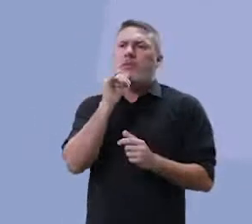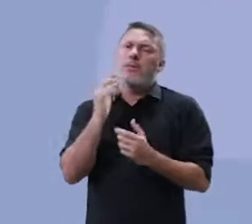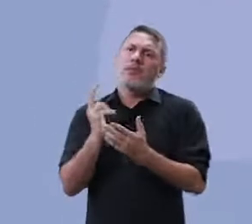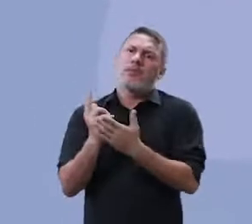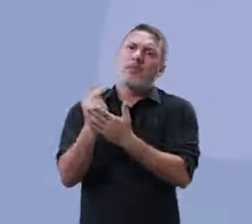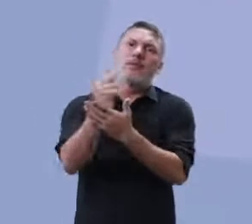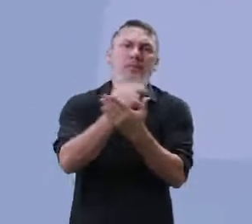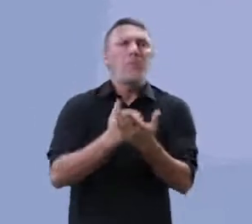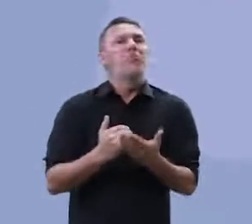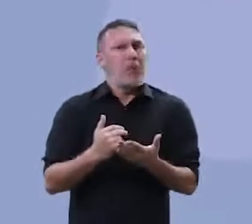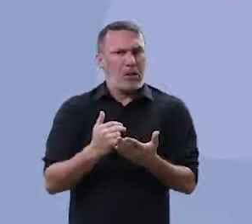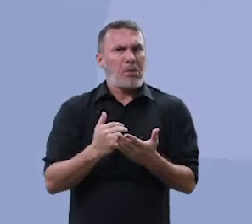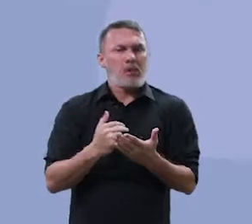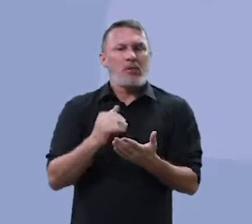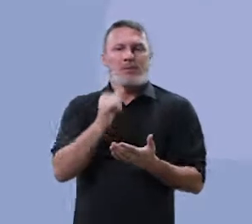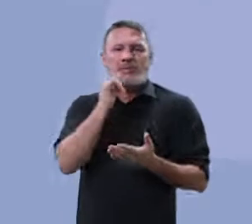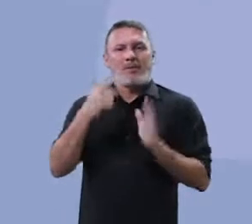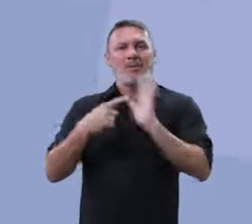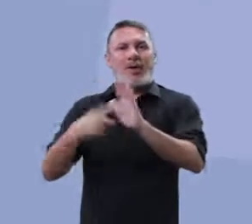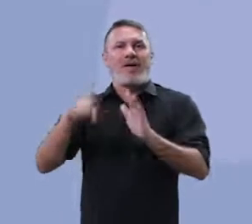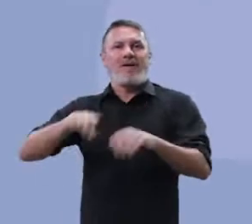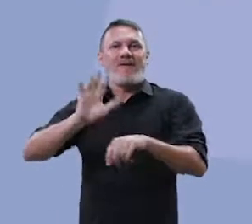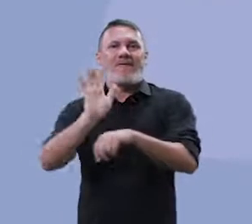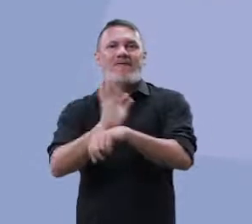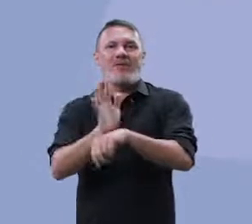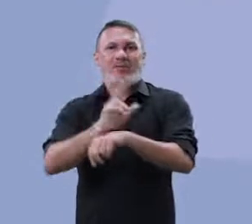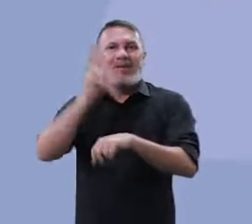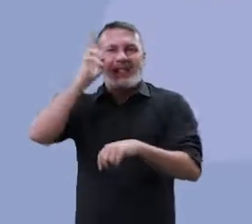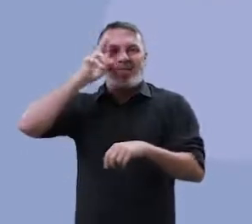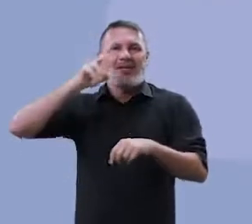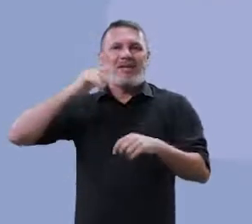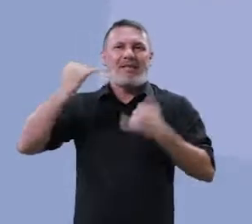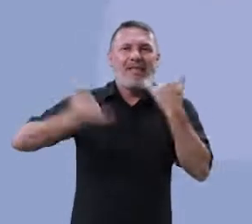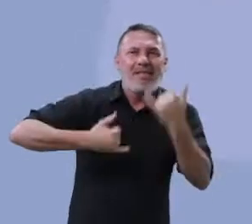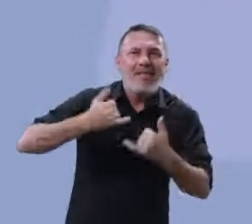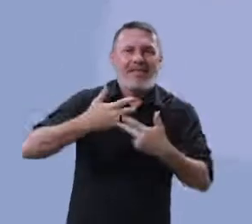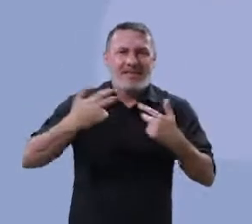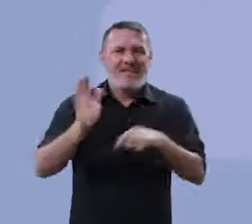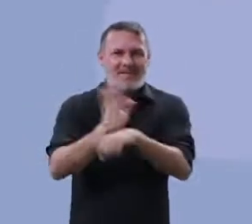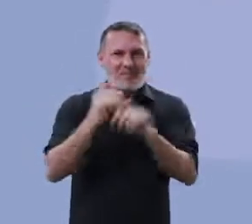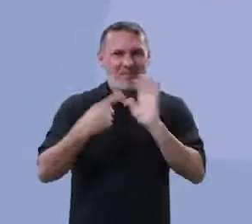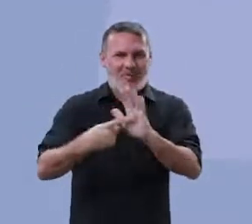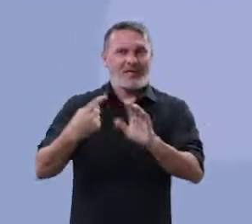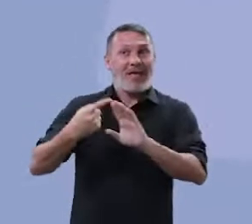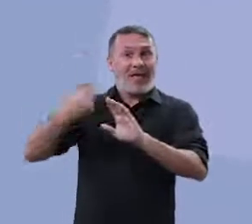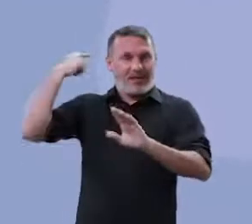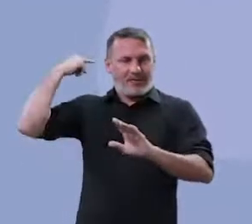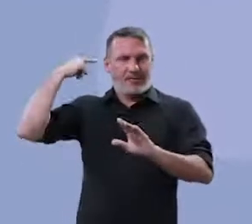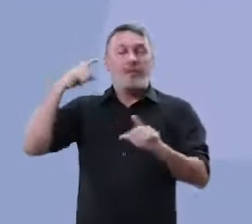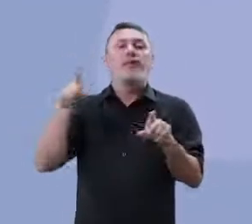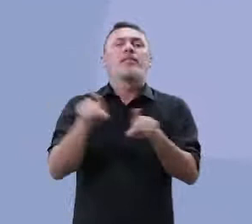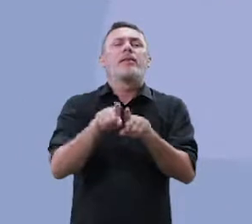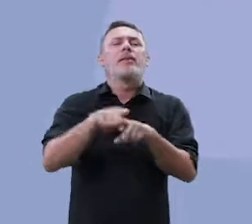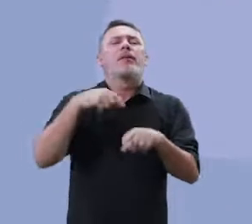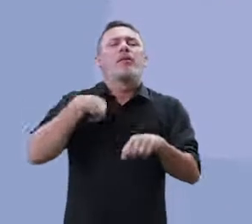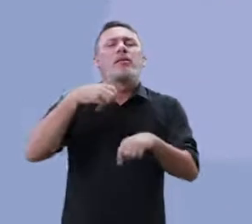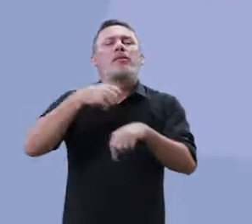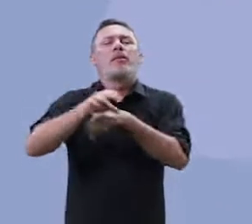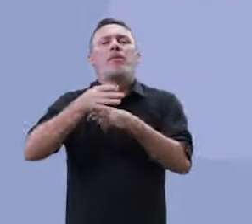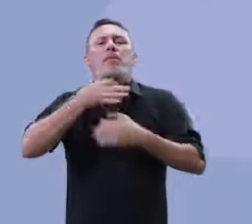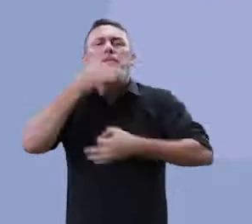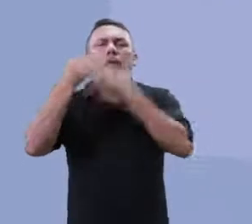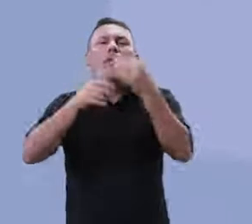mesmo o desenho. No caso, usamos esse filme, Altas Aventuras. E falei como proposta